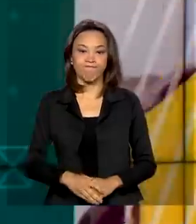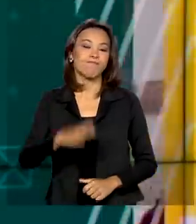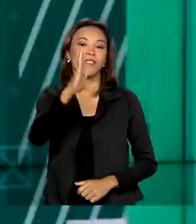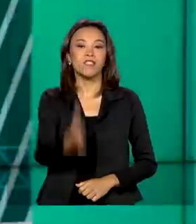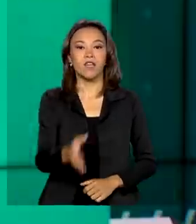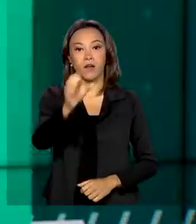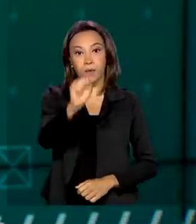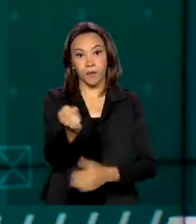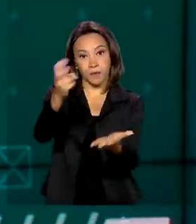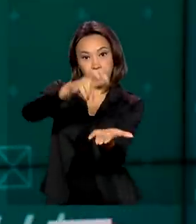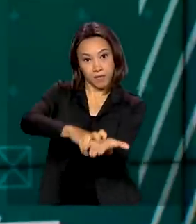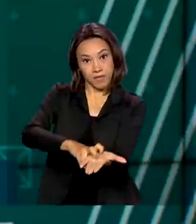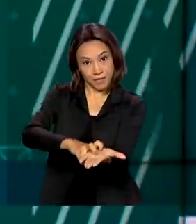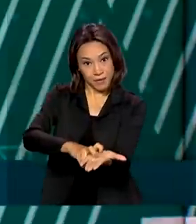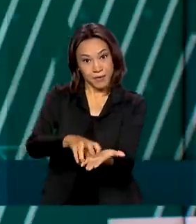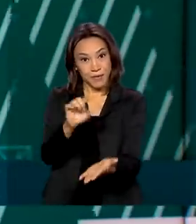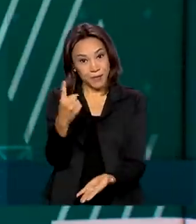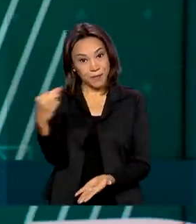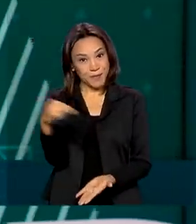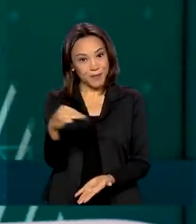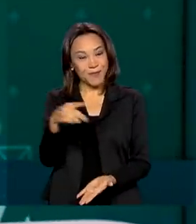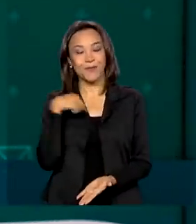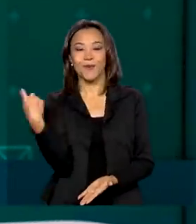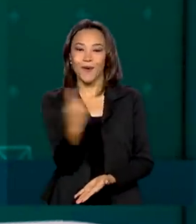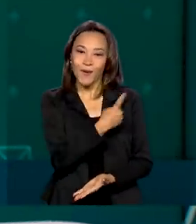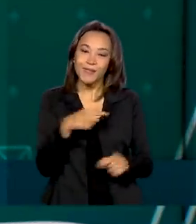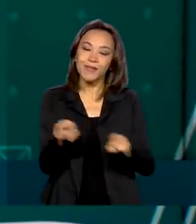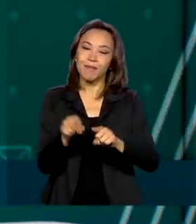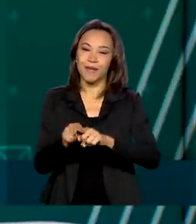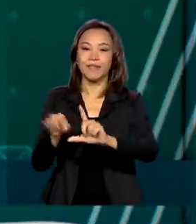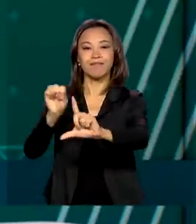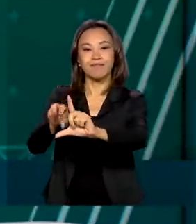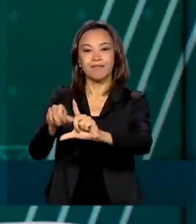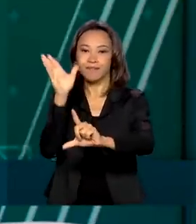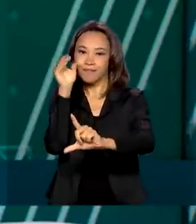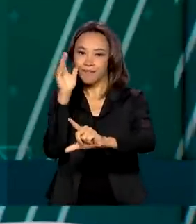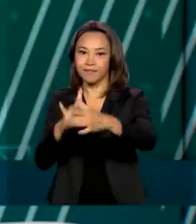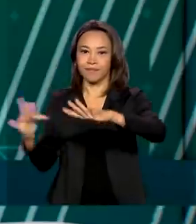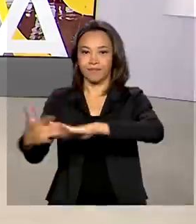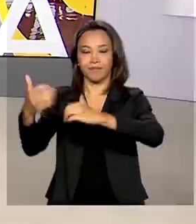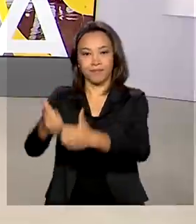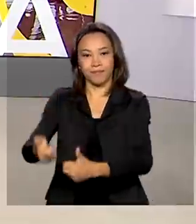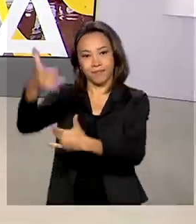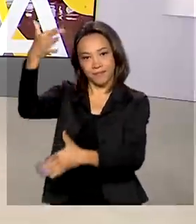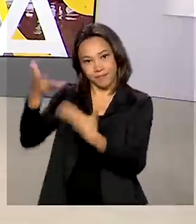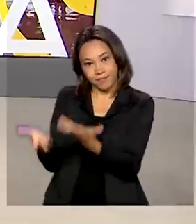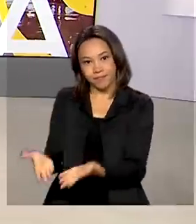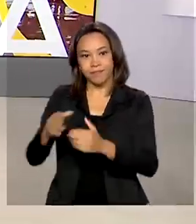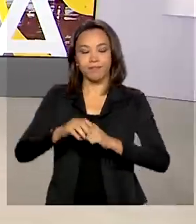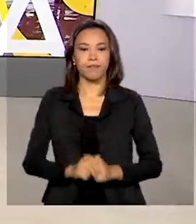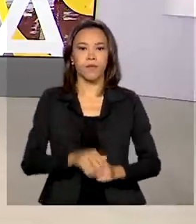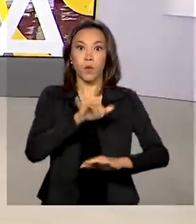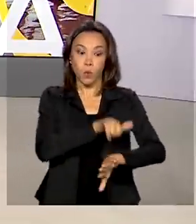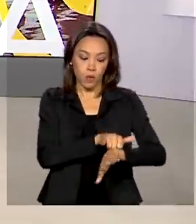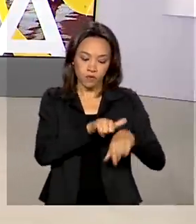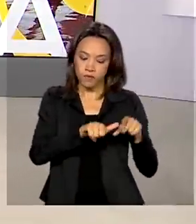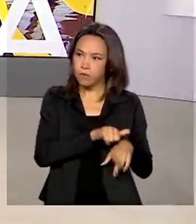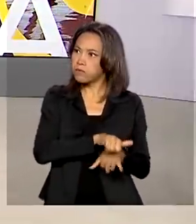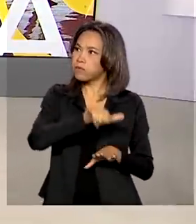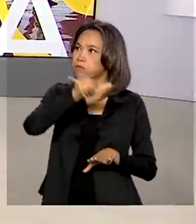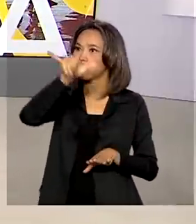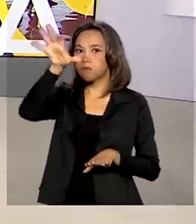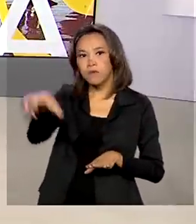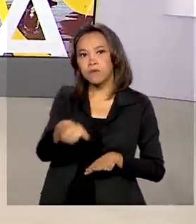já são 8 horas da manhã e um minuto nós estamos ao vivo também pelas redes sociais o avião que vai buscar